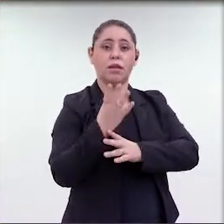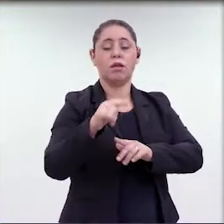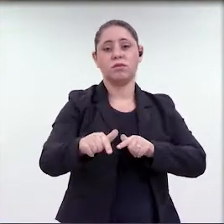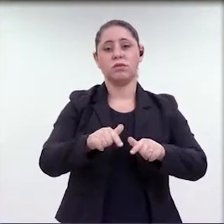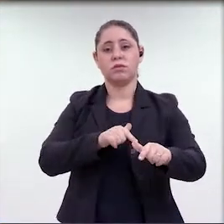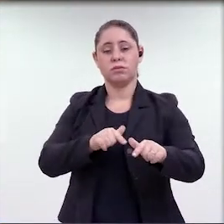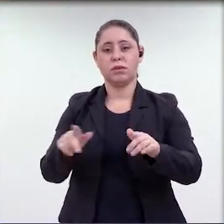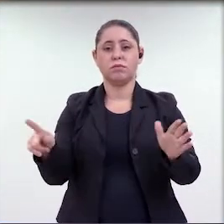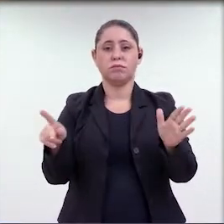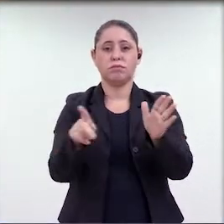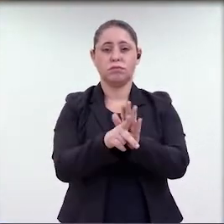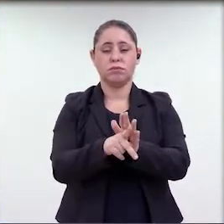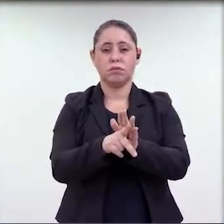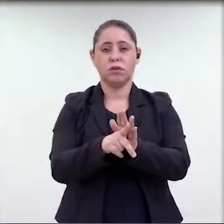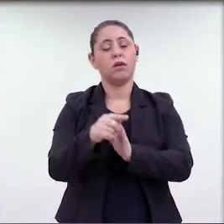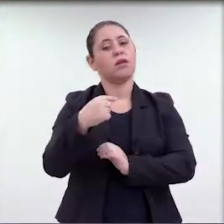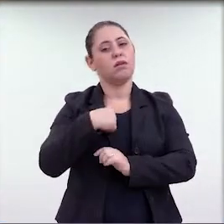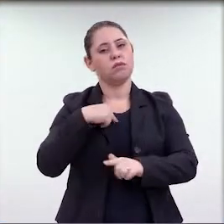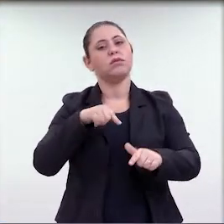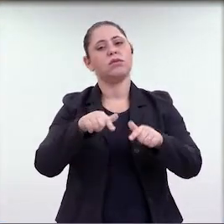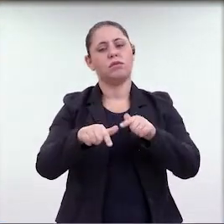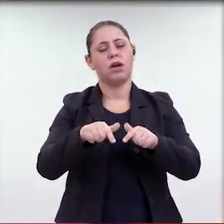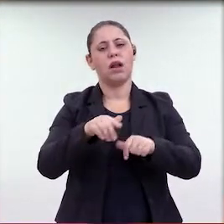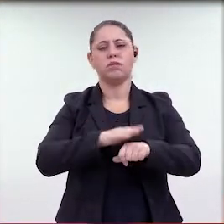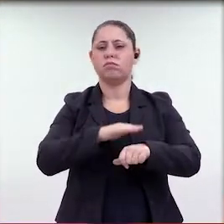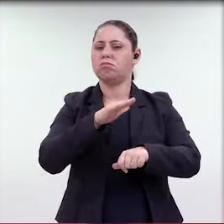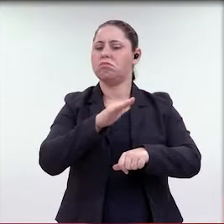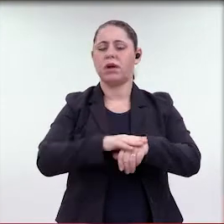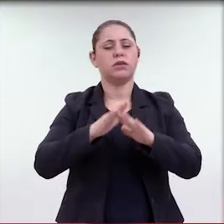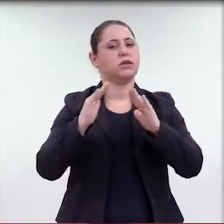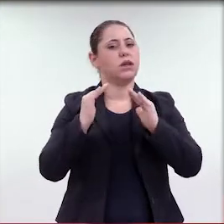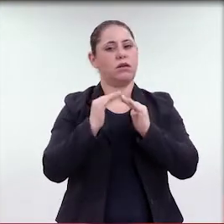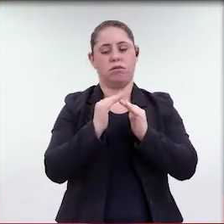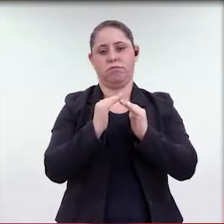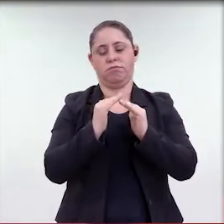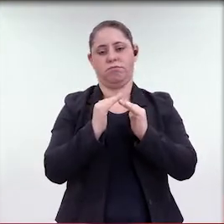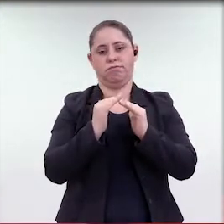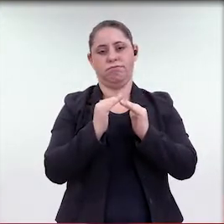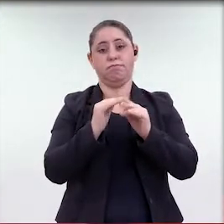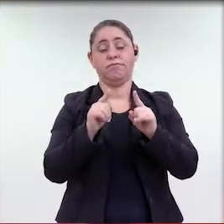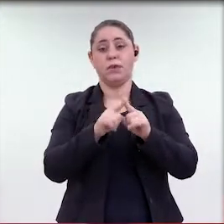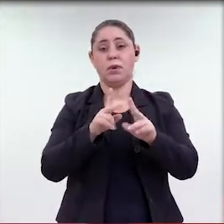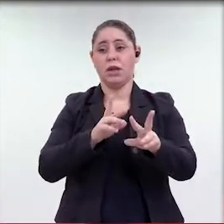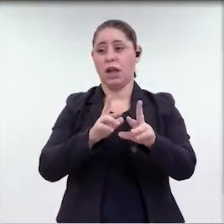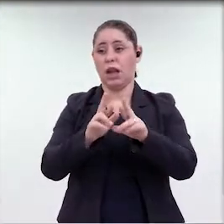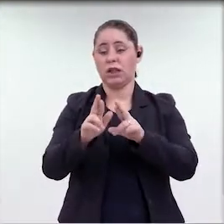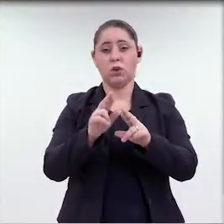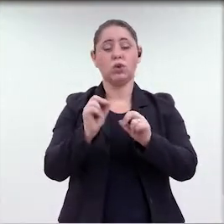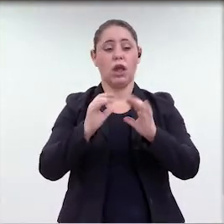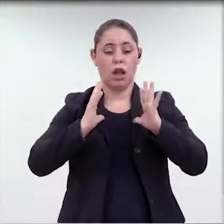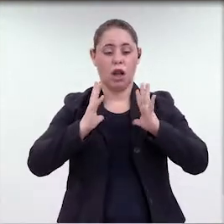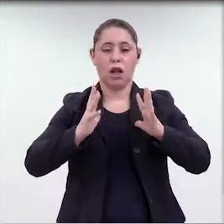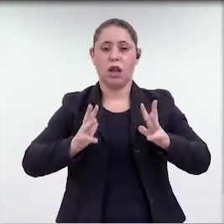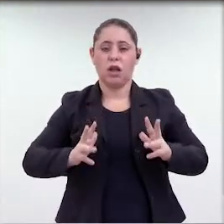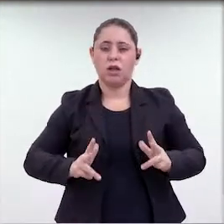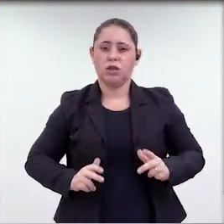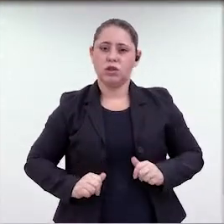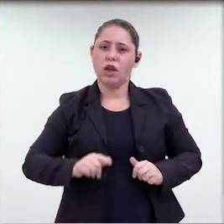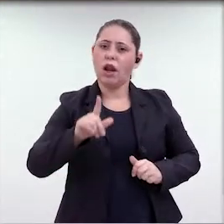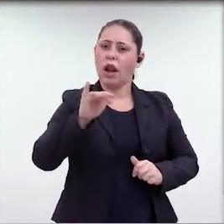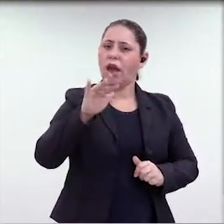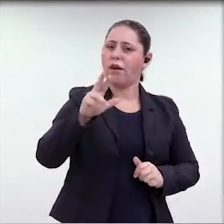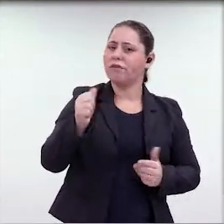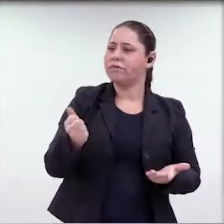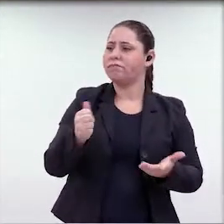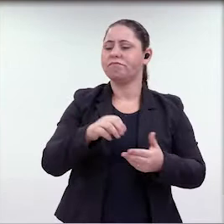criadas em relação ao trabalho em si, né? Então, eu tenho trabalhado muito mais em casa. E a relação dos hábitos de higiene,